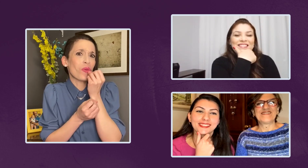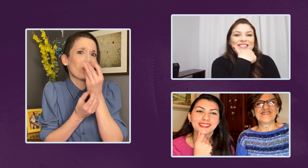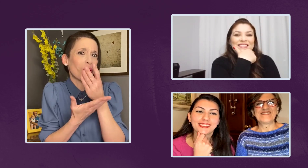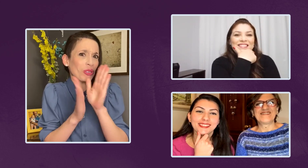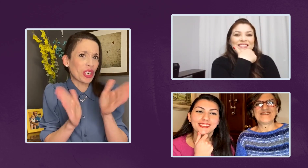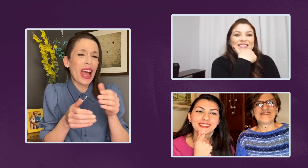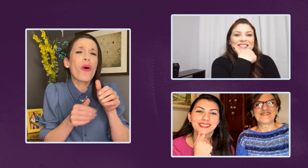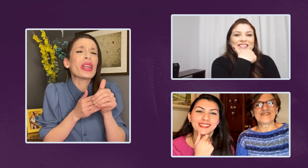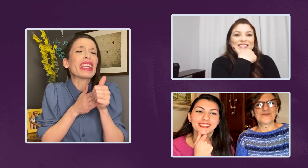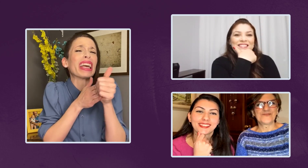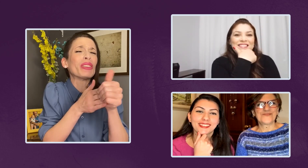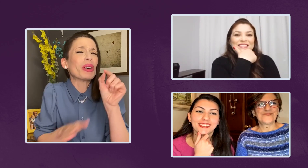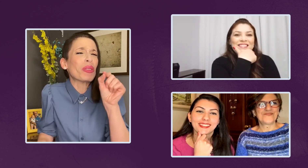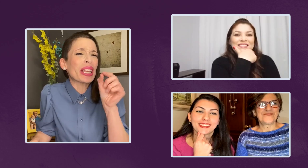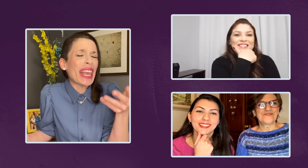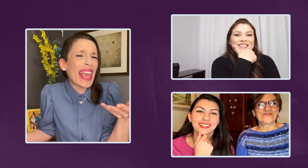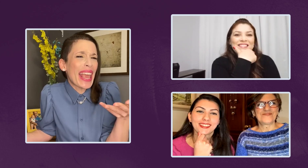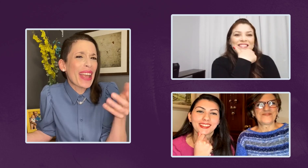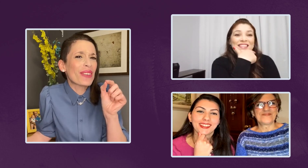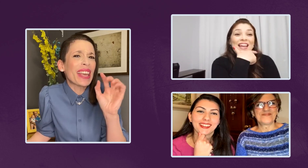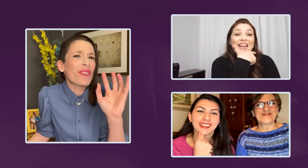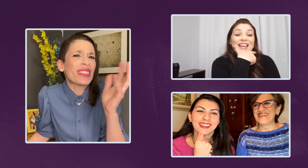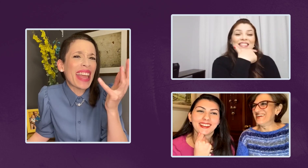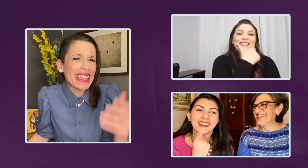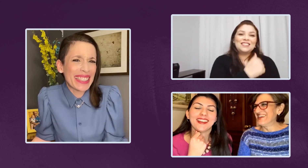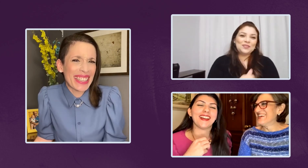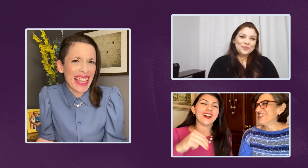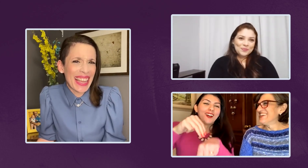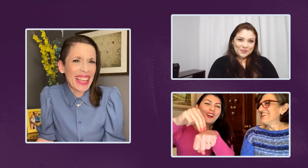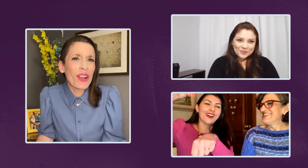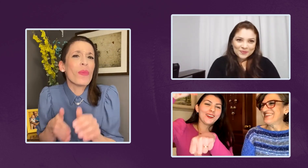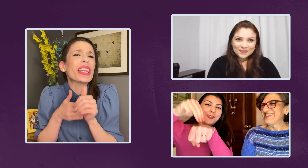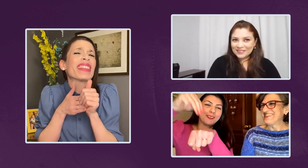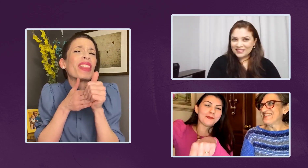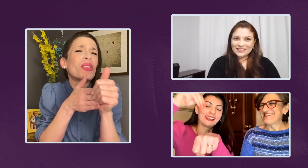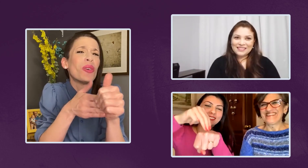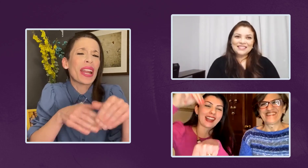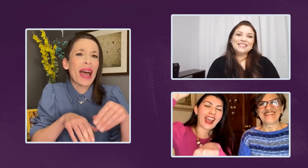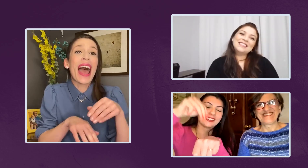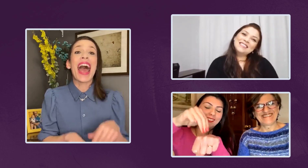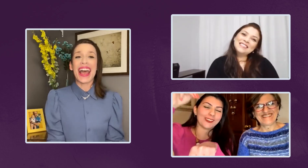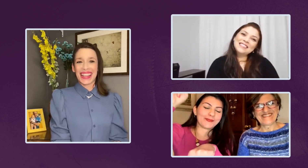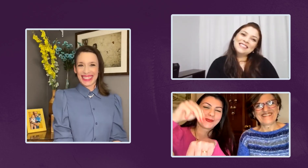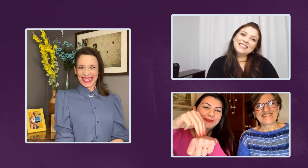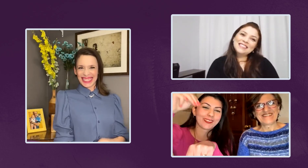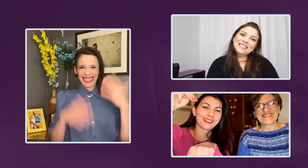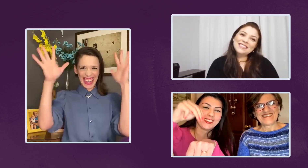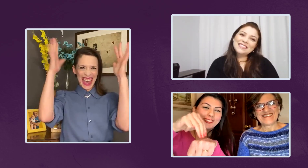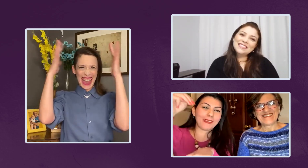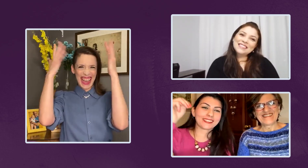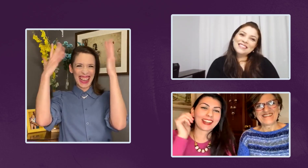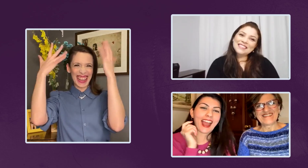você contou já a orientadora do quê? O que acontece? Como orientadora. Mestrado.